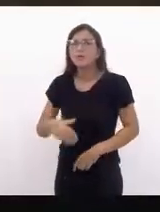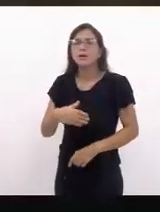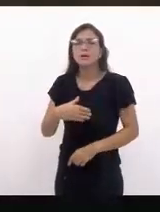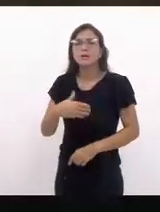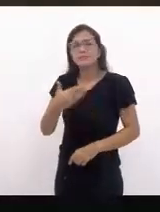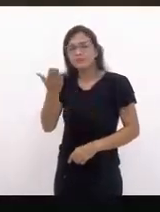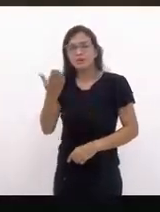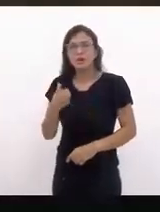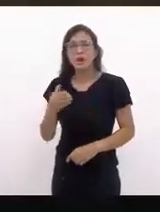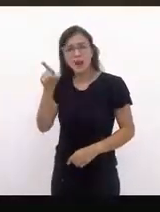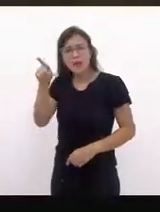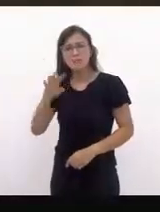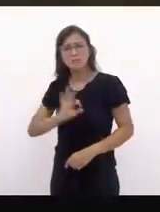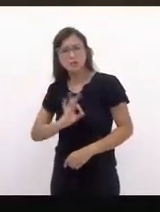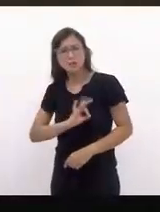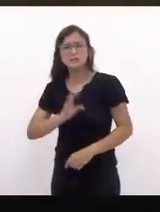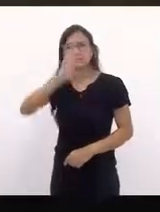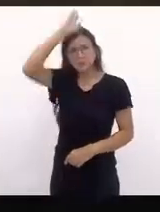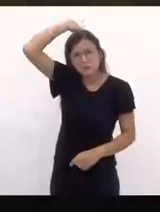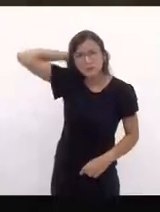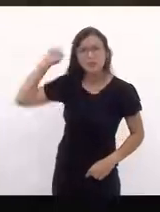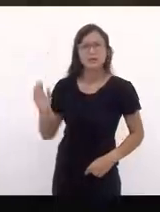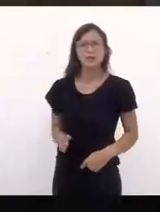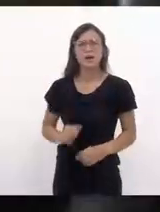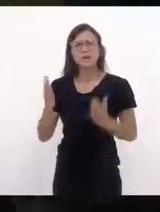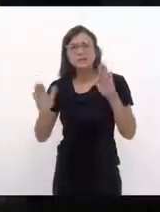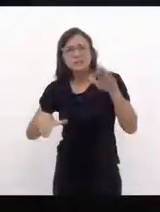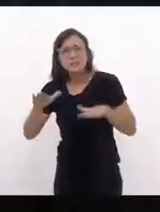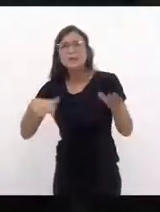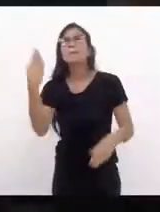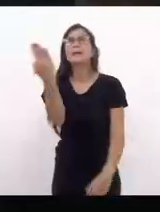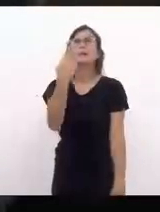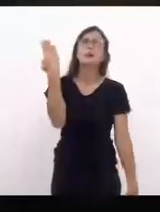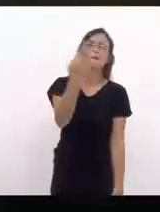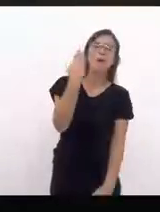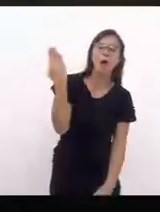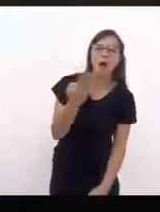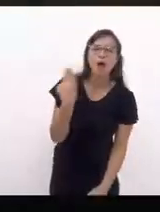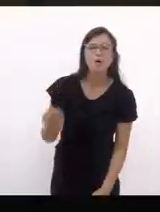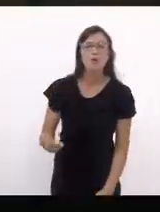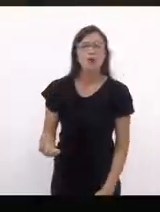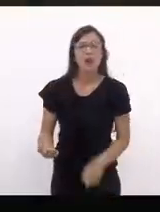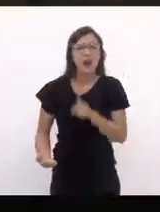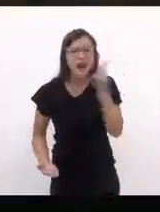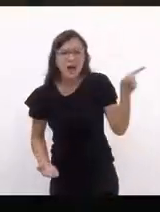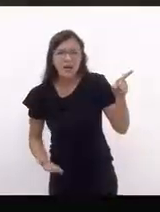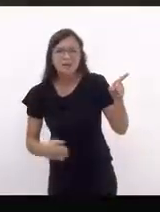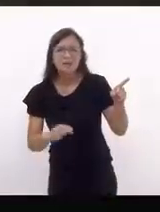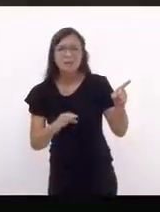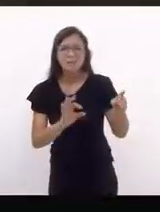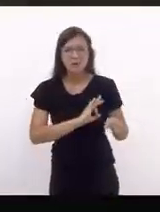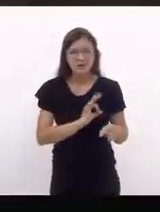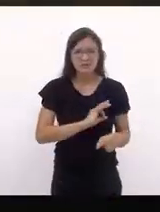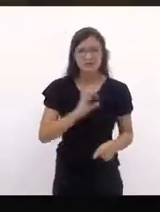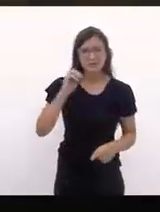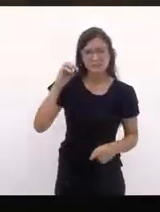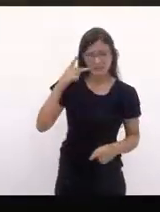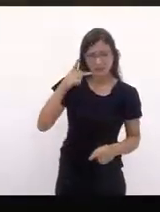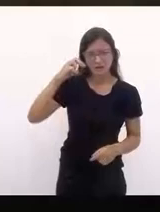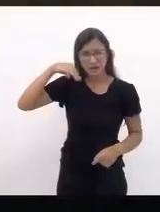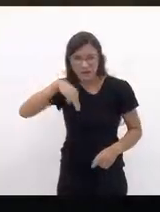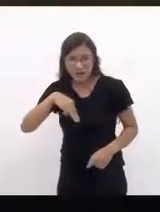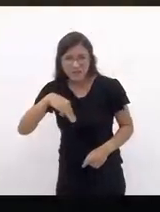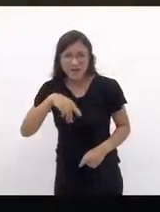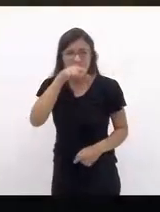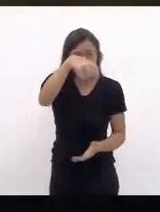mal e são tratado pessi mamente nas unidades da Polícia Militar tanto hpm-nit hcp